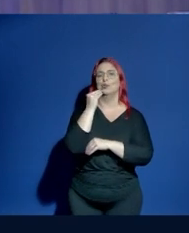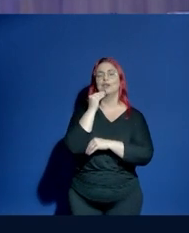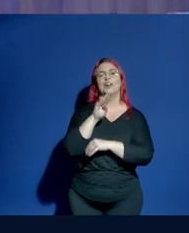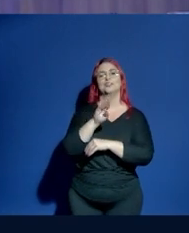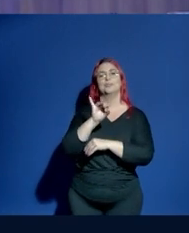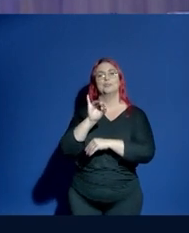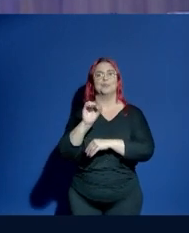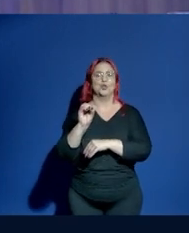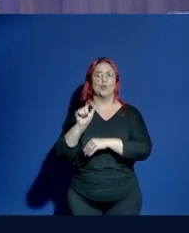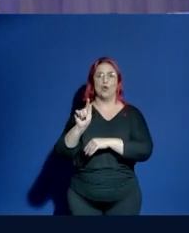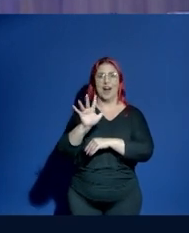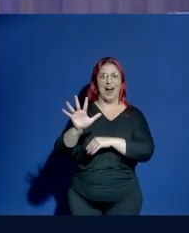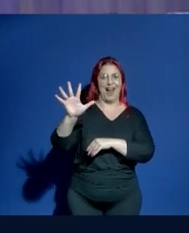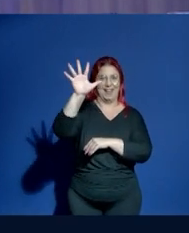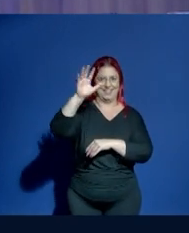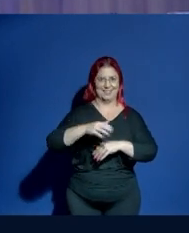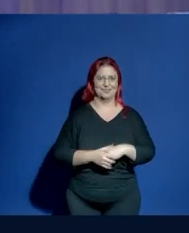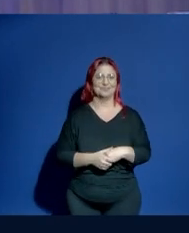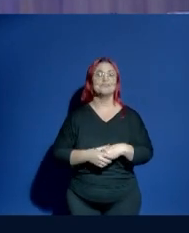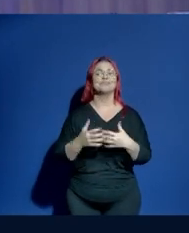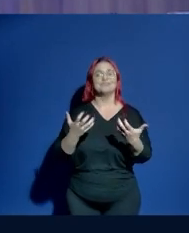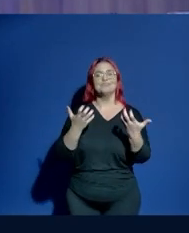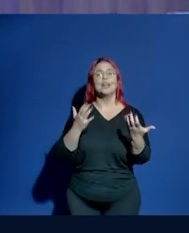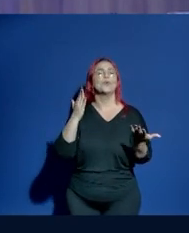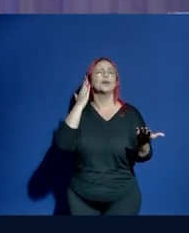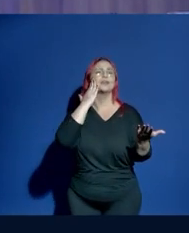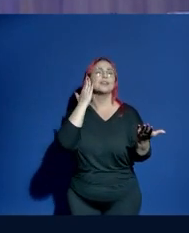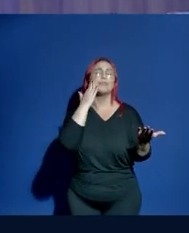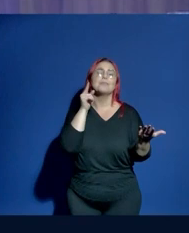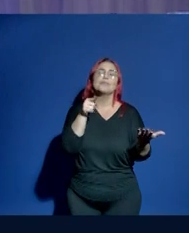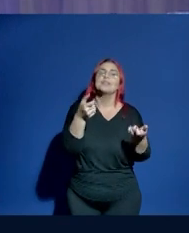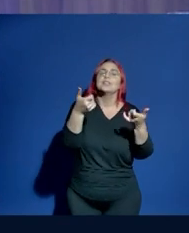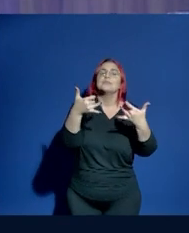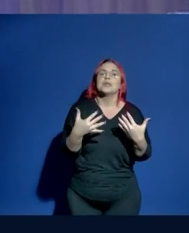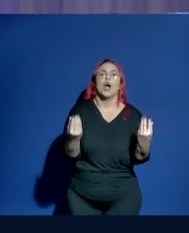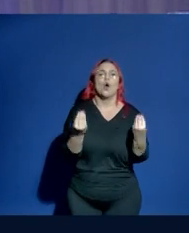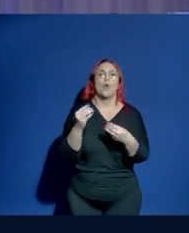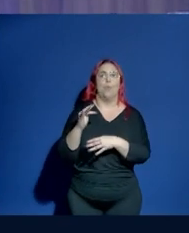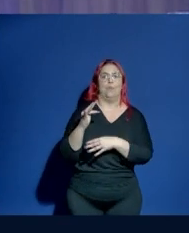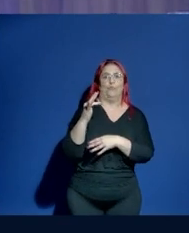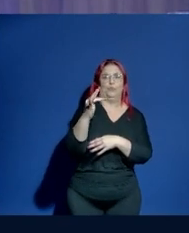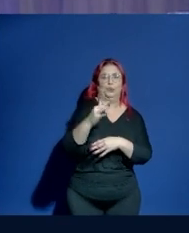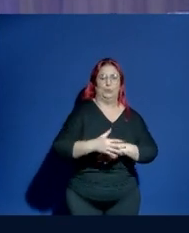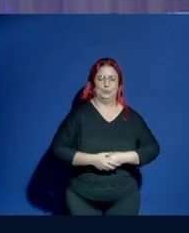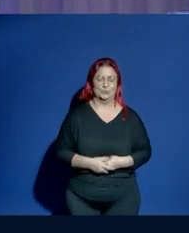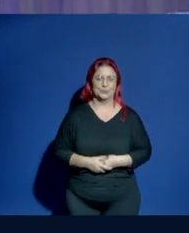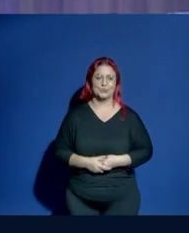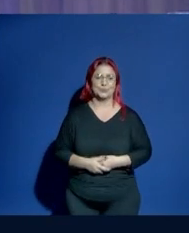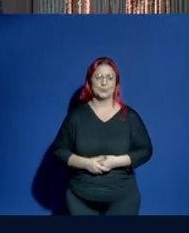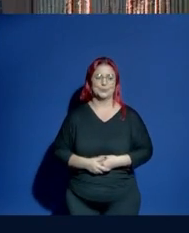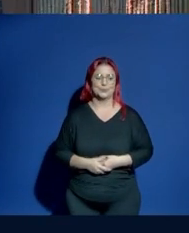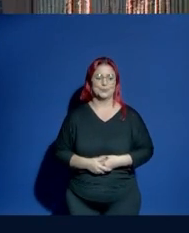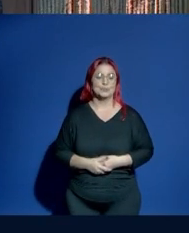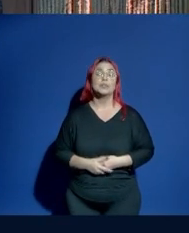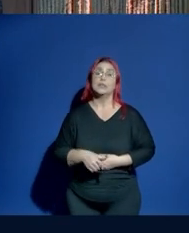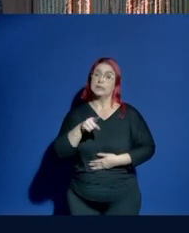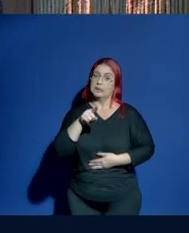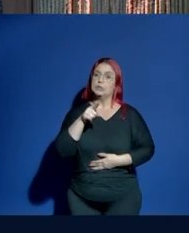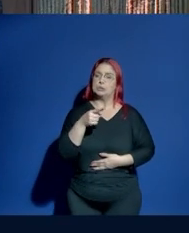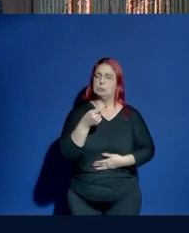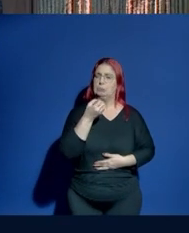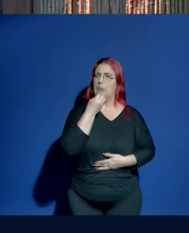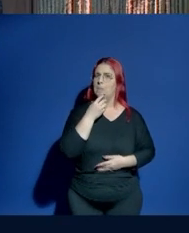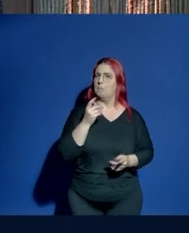por você Renato para que você explorasse um pouco essa esse futuro eu acho que é um grande potencial